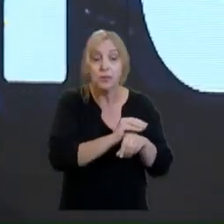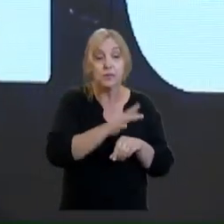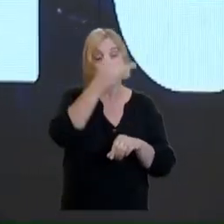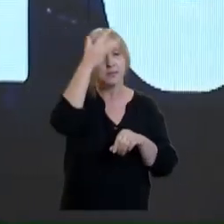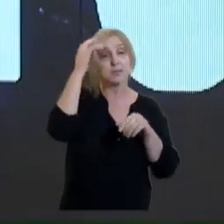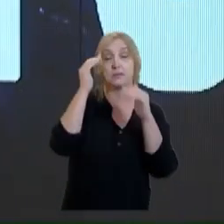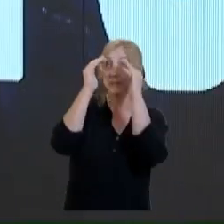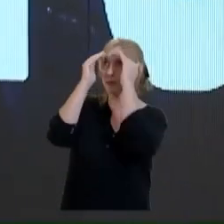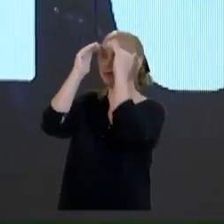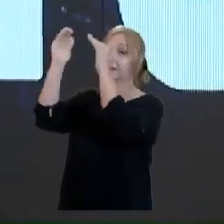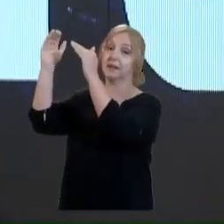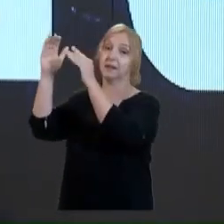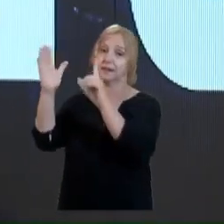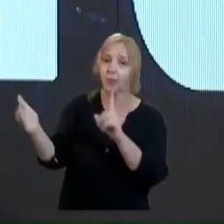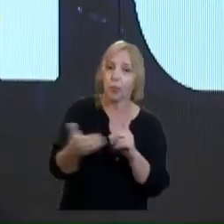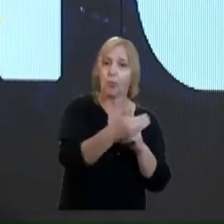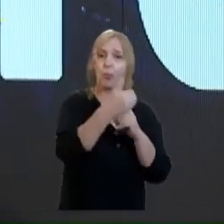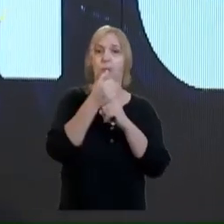os livra.